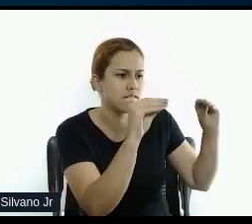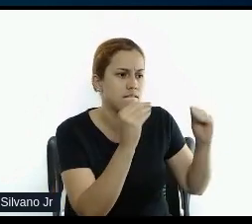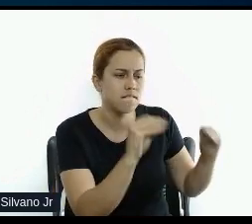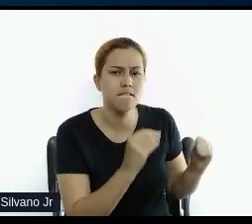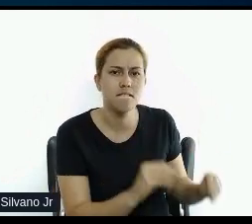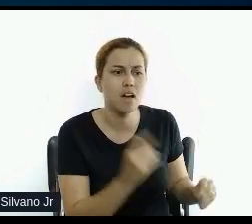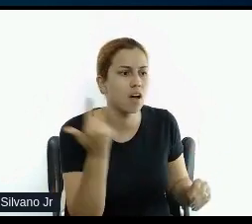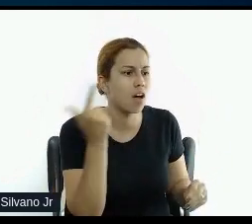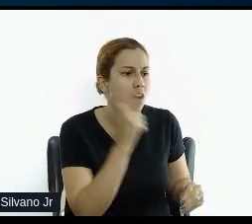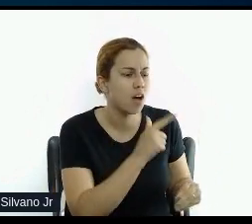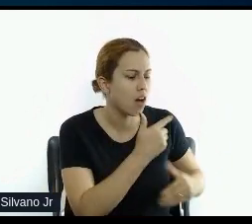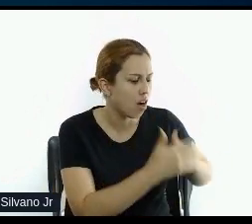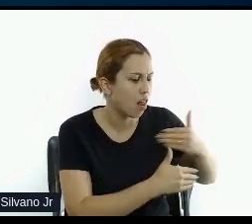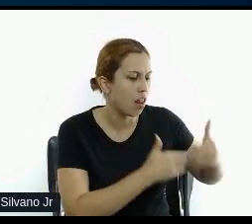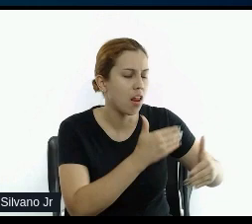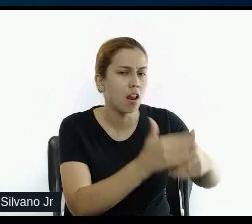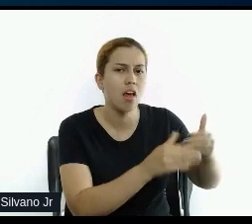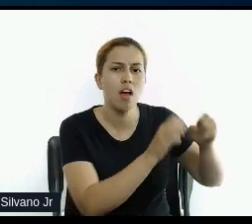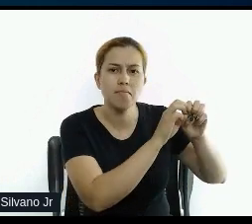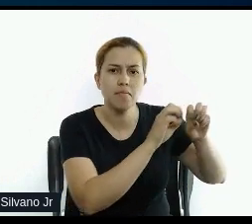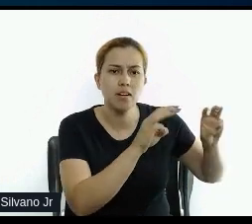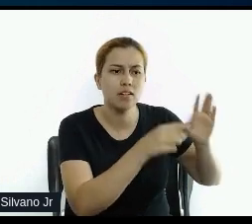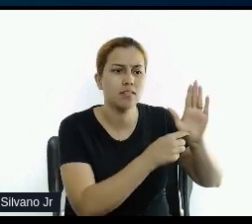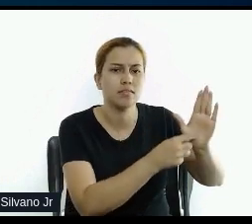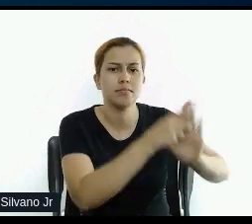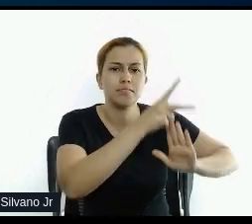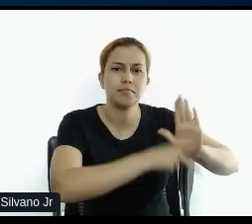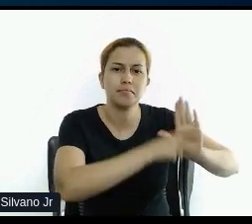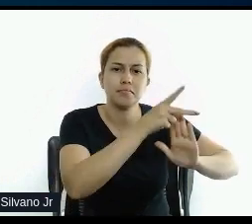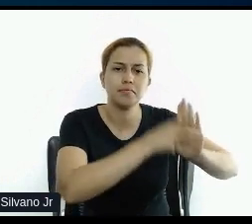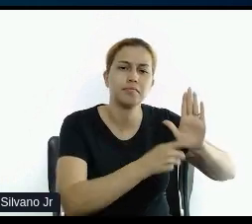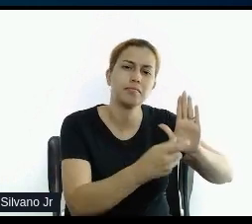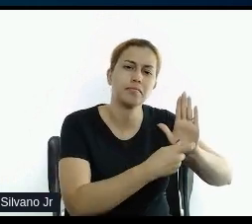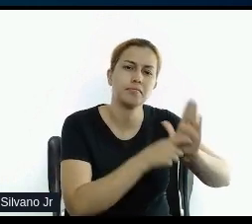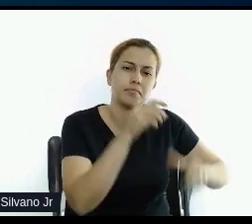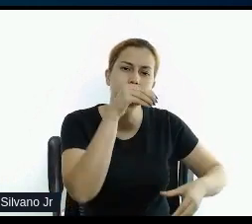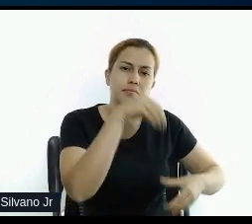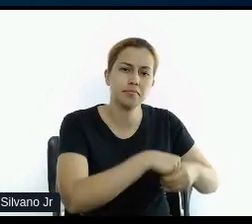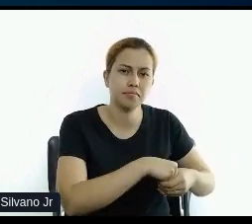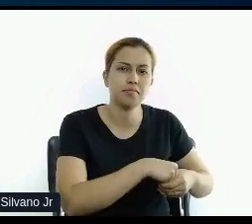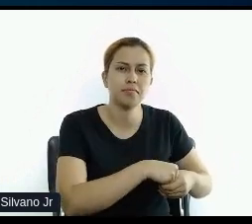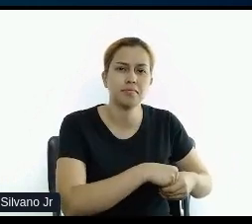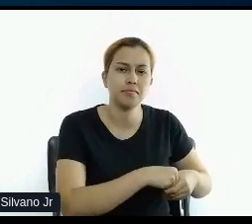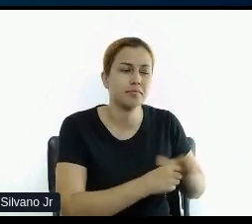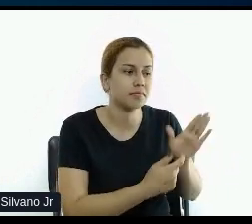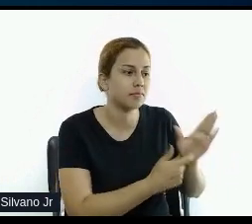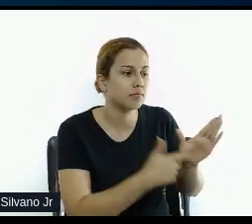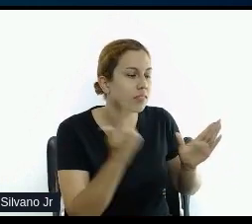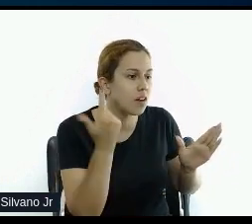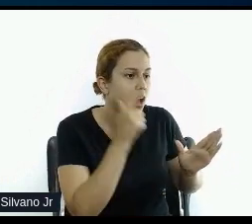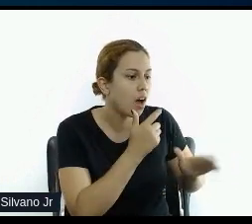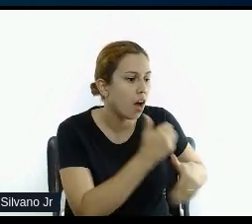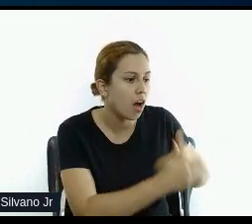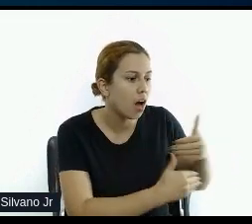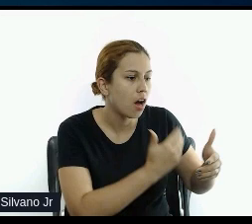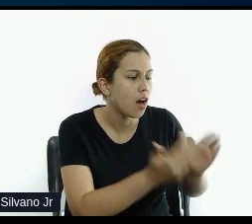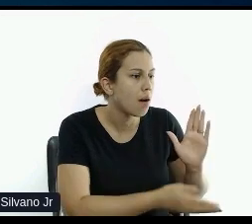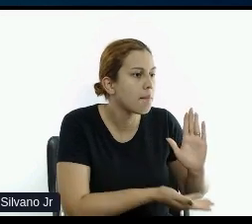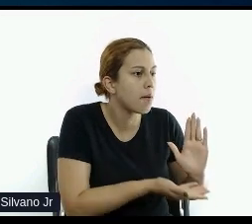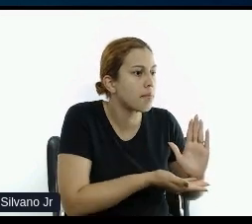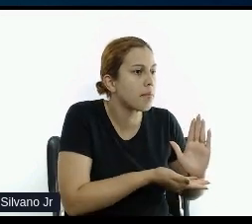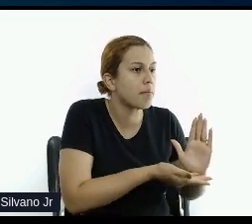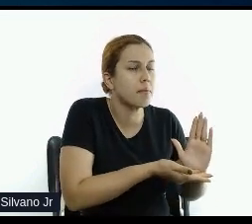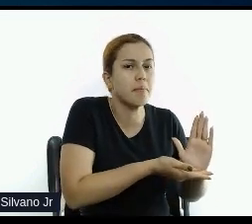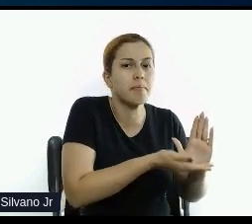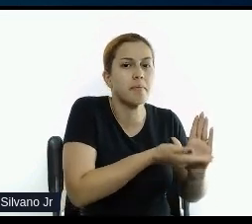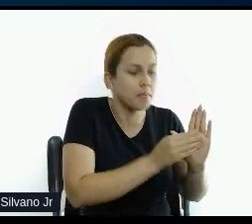minha aplicação web, né, lançar o meu projeto de software dentro de um pipeline e ela própria tentar subir esse nível de acessibilidade,